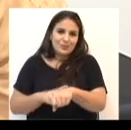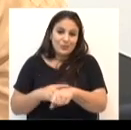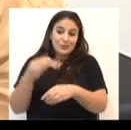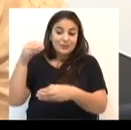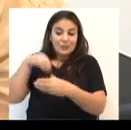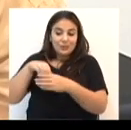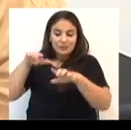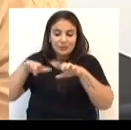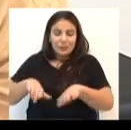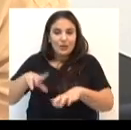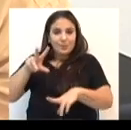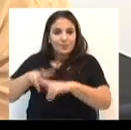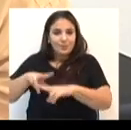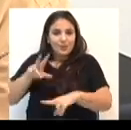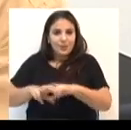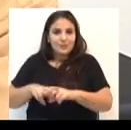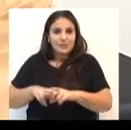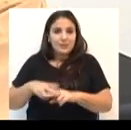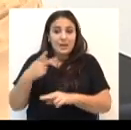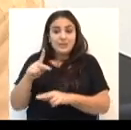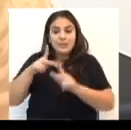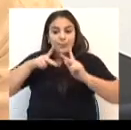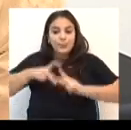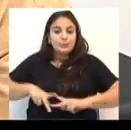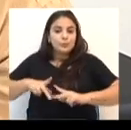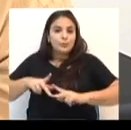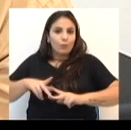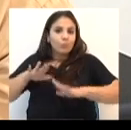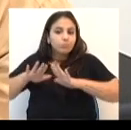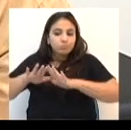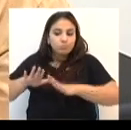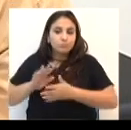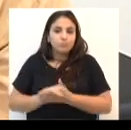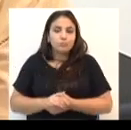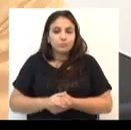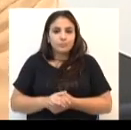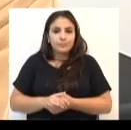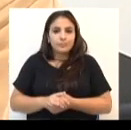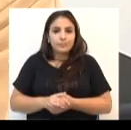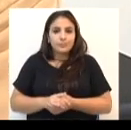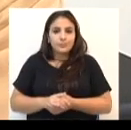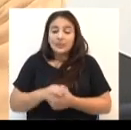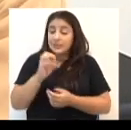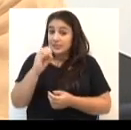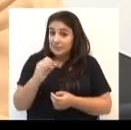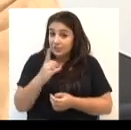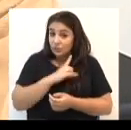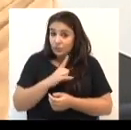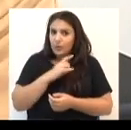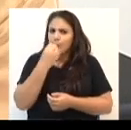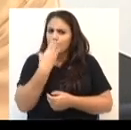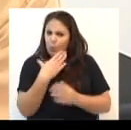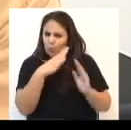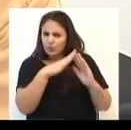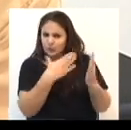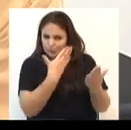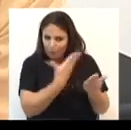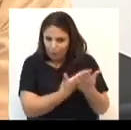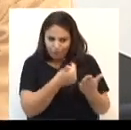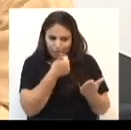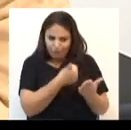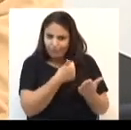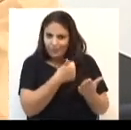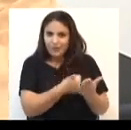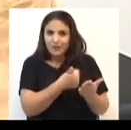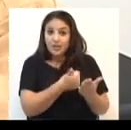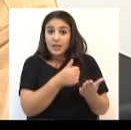está aprisionado, esse nosso doente, vamos dizer assim, né? Agora, se tiver boas escolas, onde se